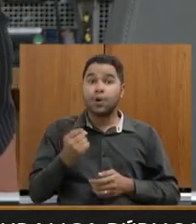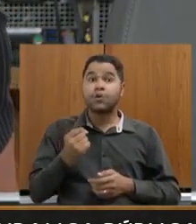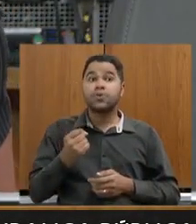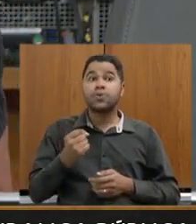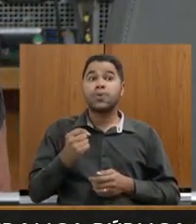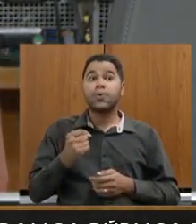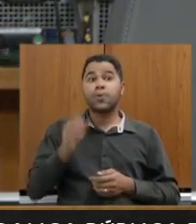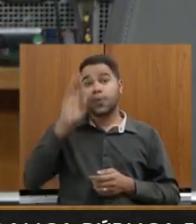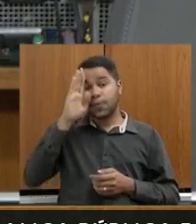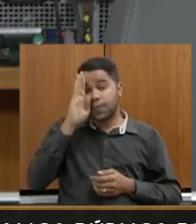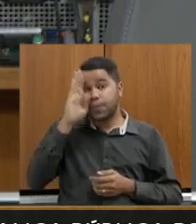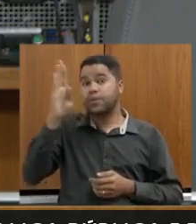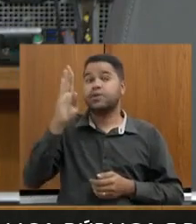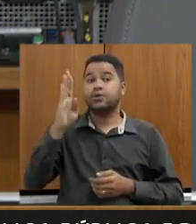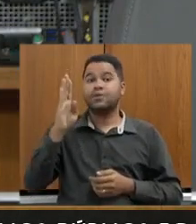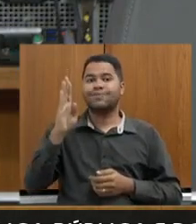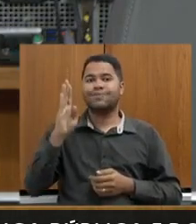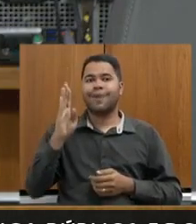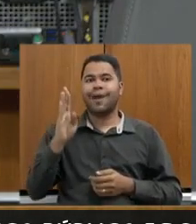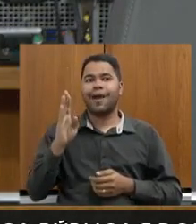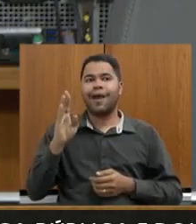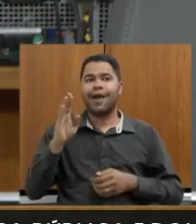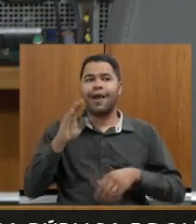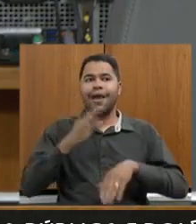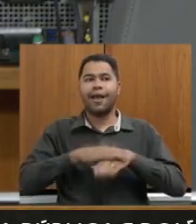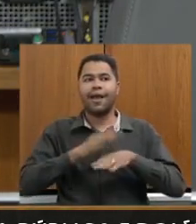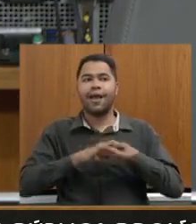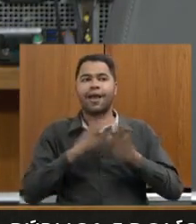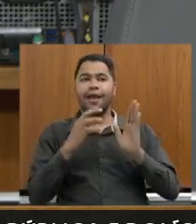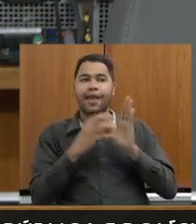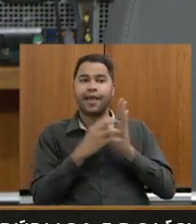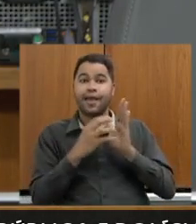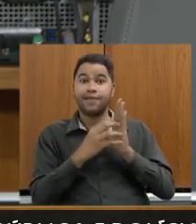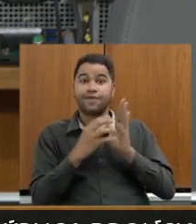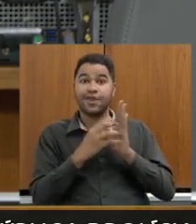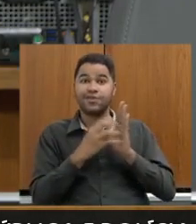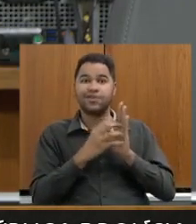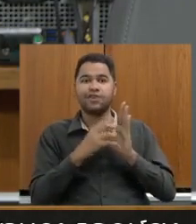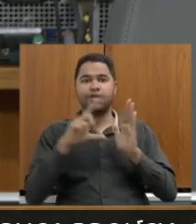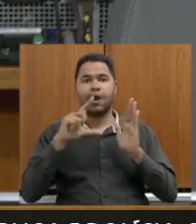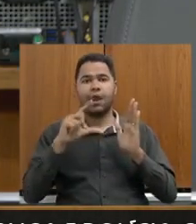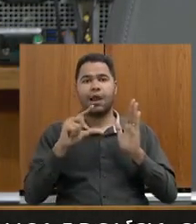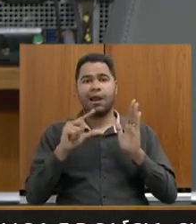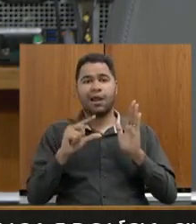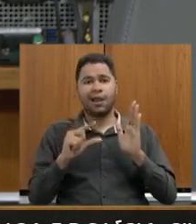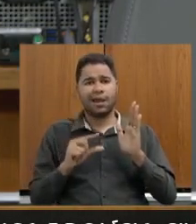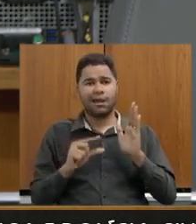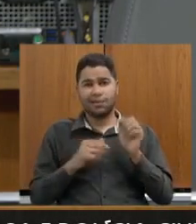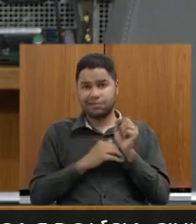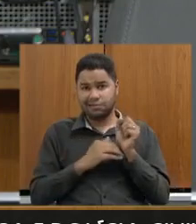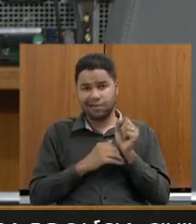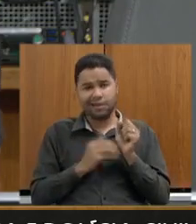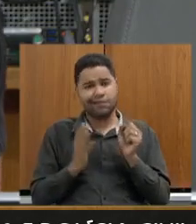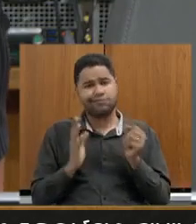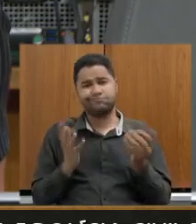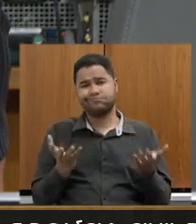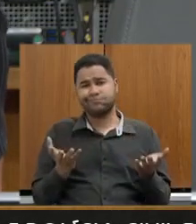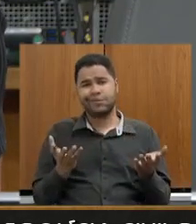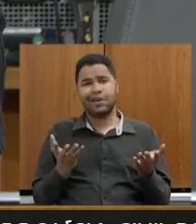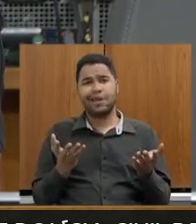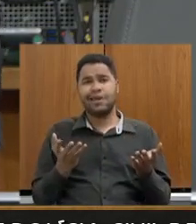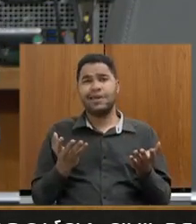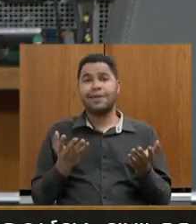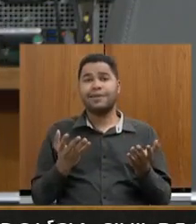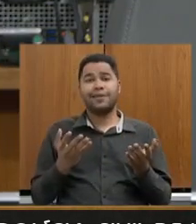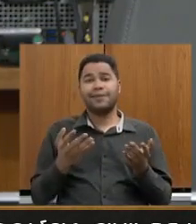problema Doutor Joaquim a questão do baixo efetivo isso não é segredo para ninguém né temos menos da metade do que tínhamos